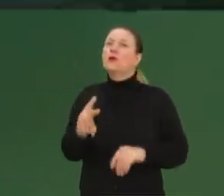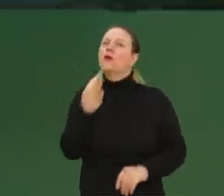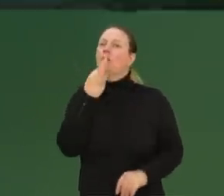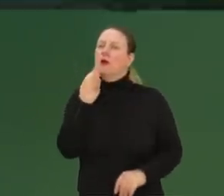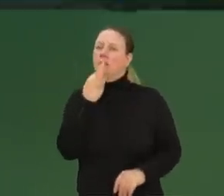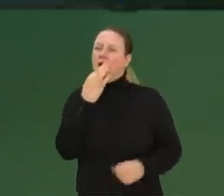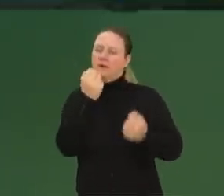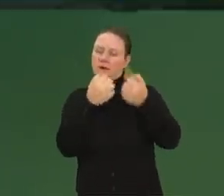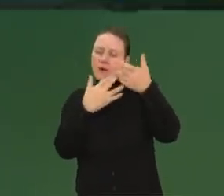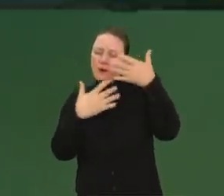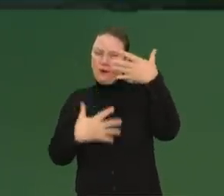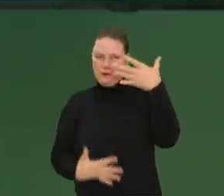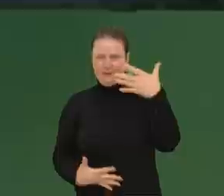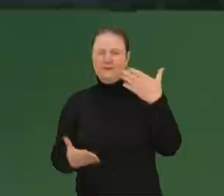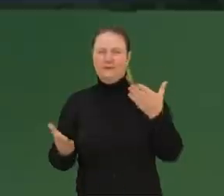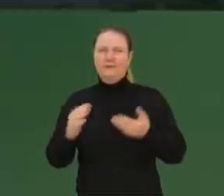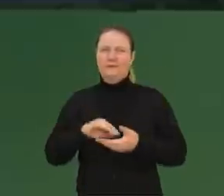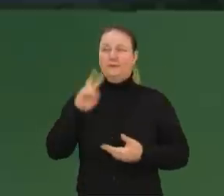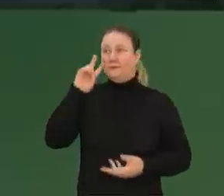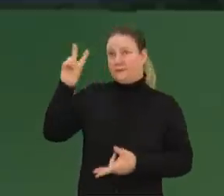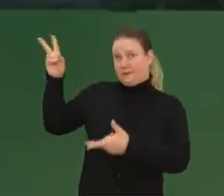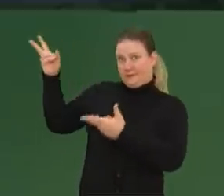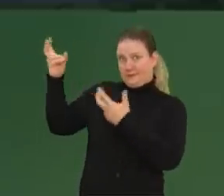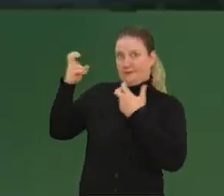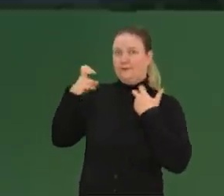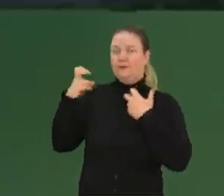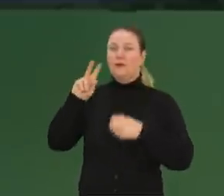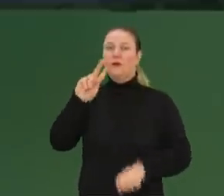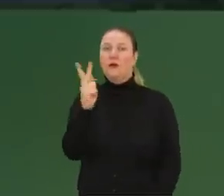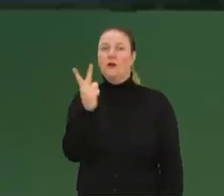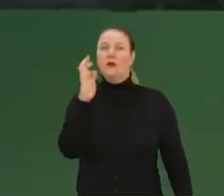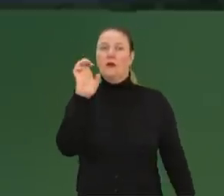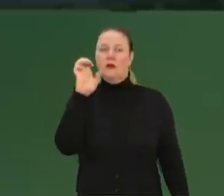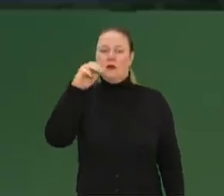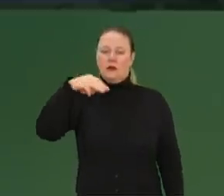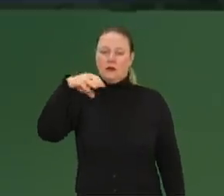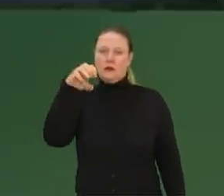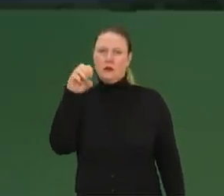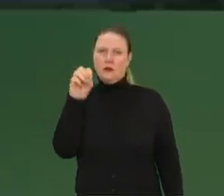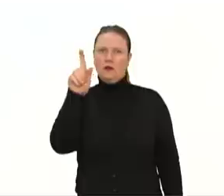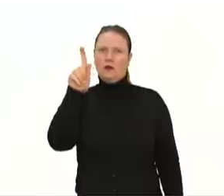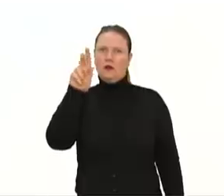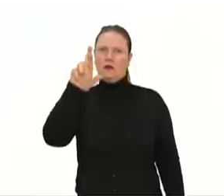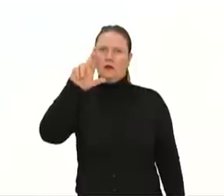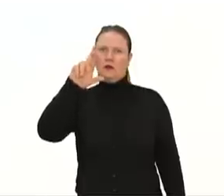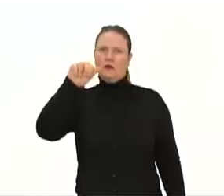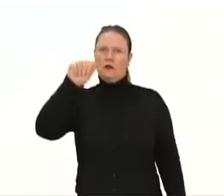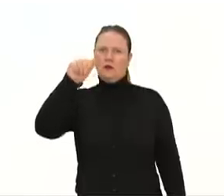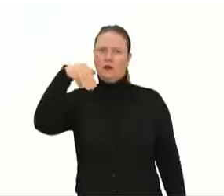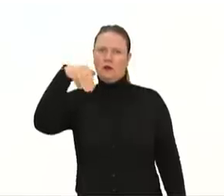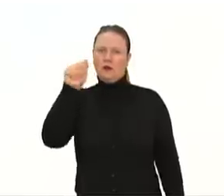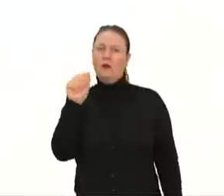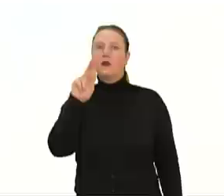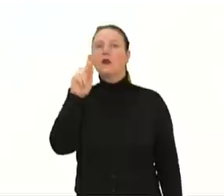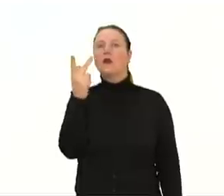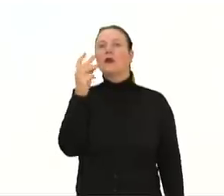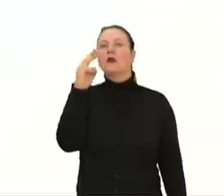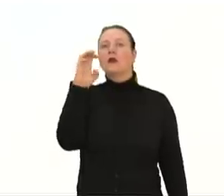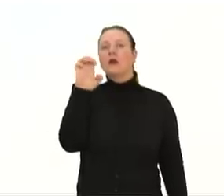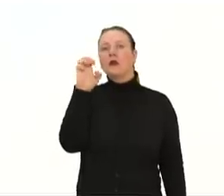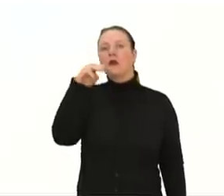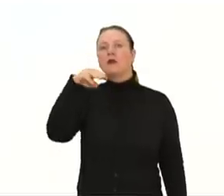lá? Então, o hemograma, para você que não sabia, hemo, essa palavra hemo, vem de sangue,